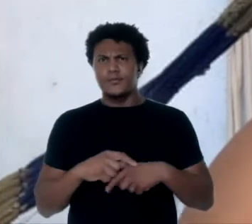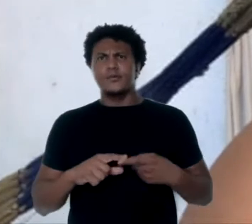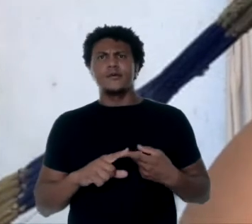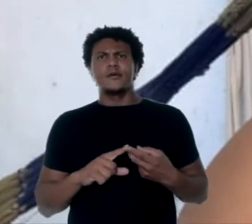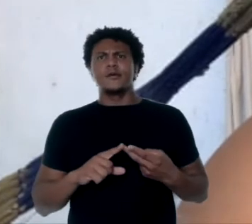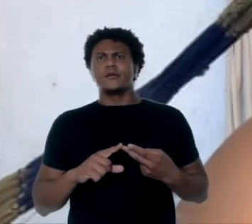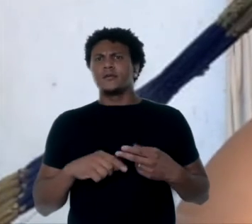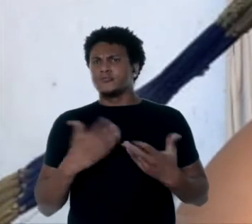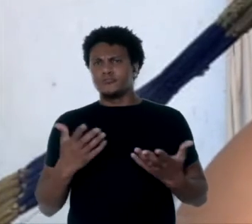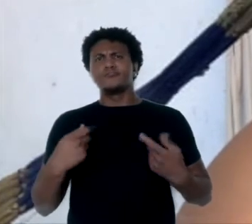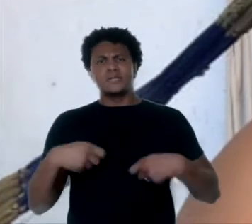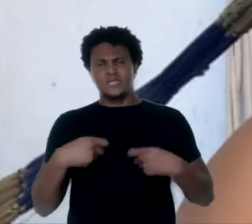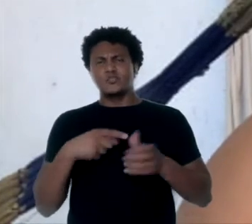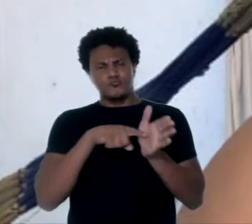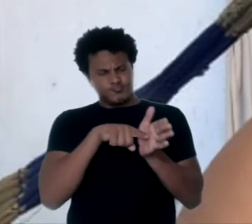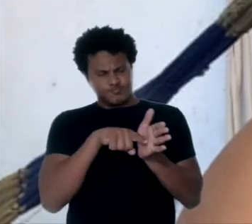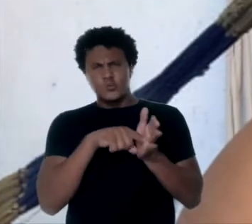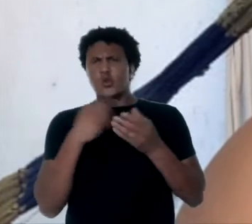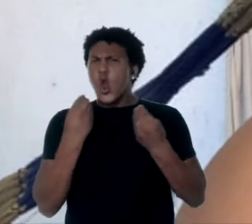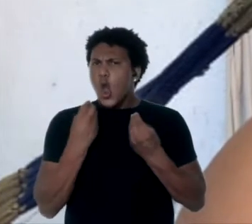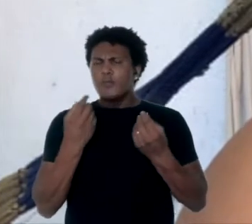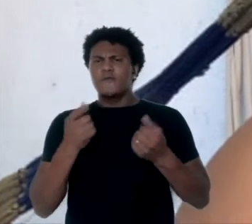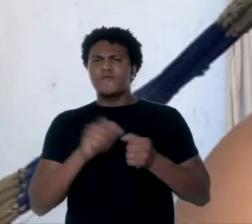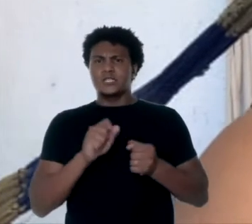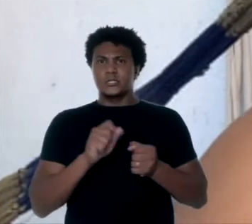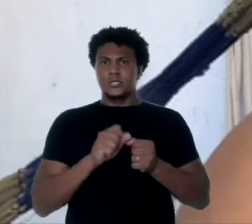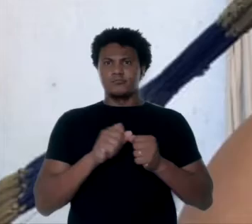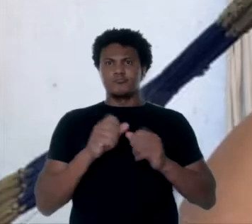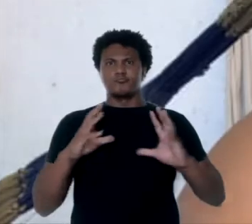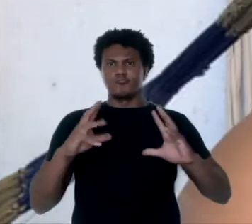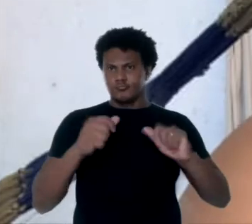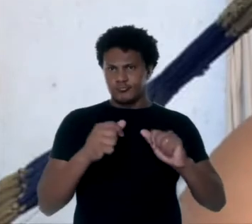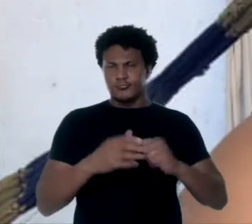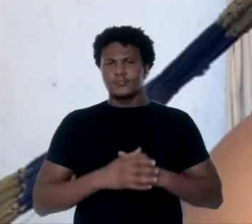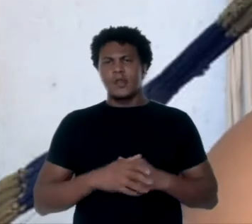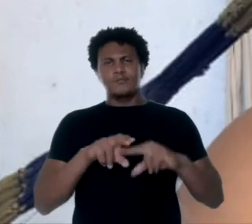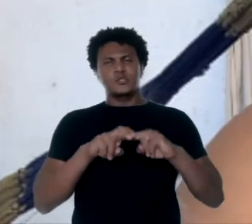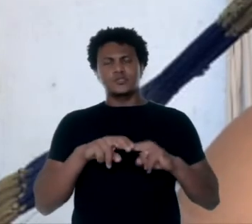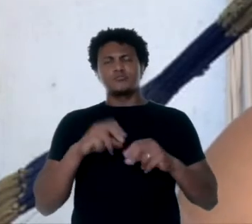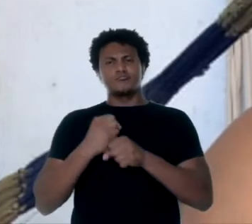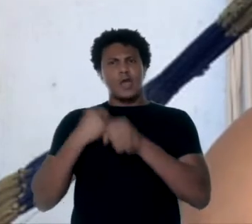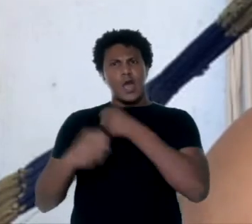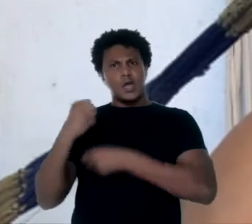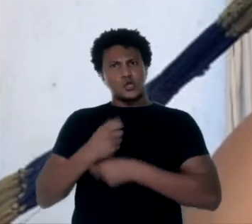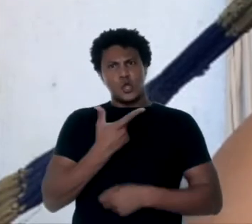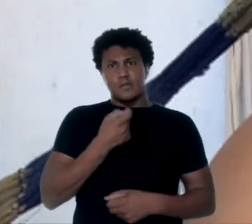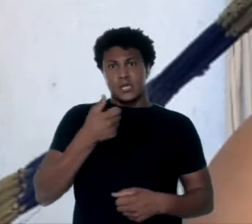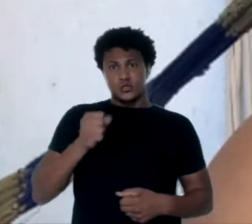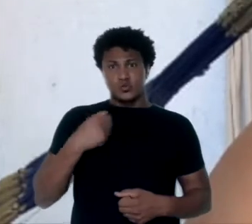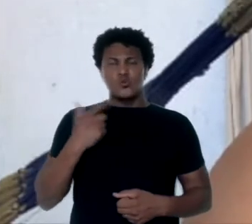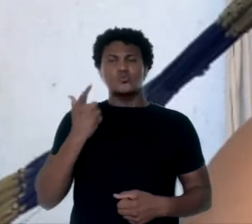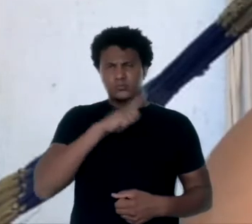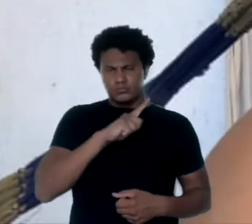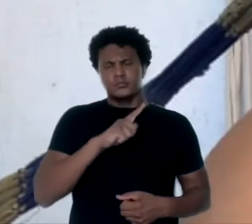Pega dinheiro, pega tempo. Então a gente tem que estudar bem o que é que a gente vai fazer com tudo isso. Então 2018 foi o ano